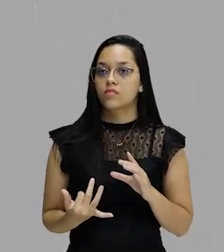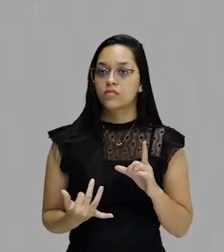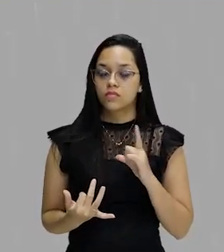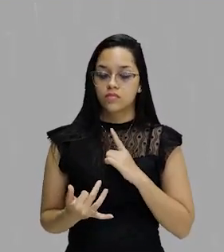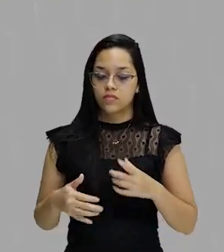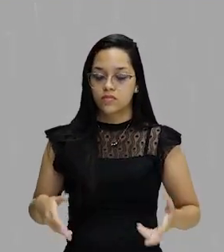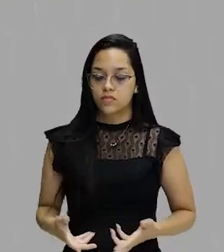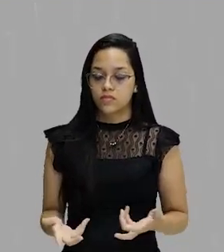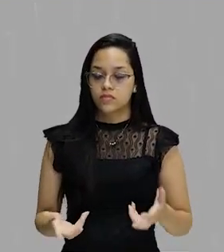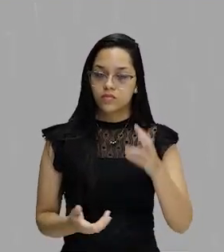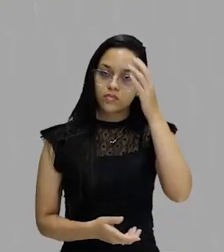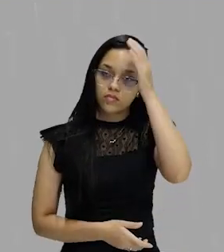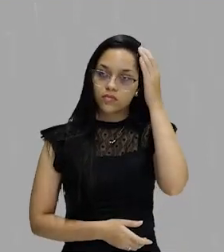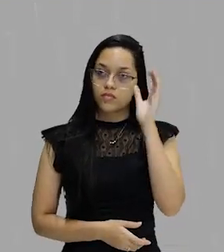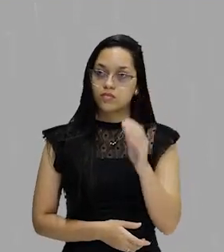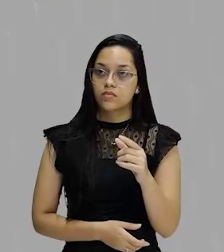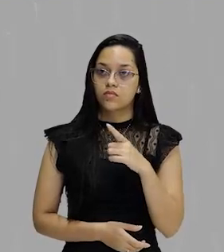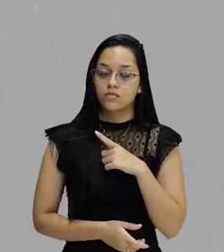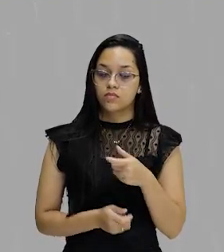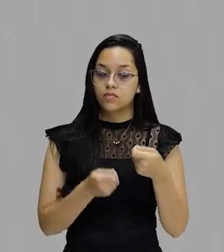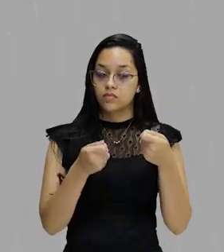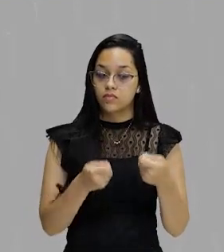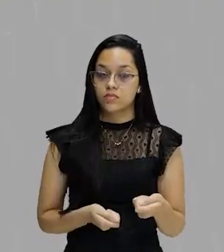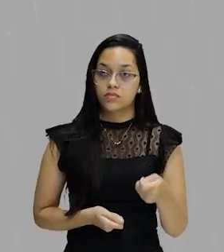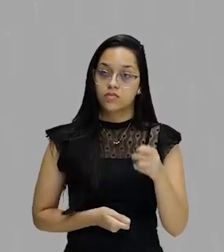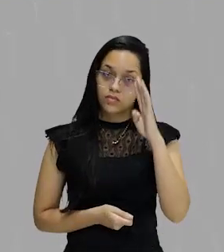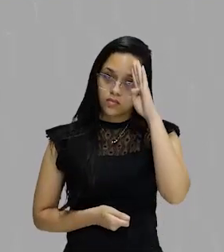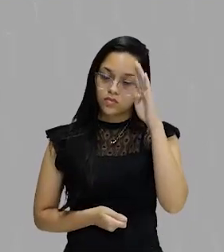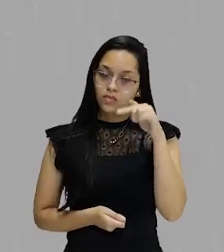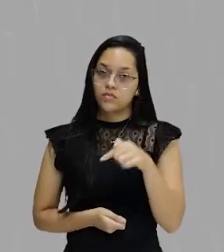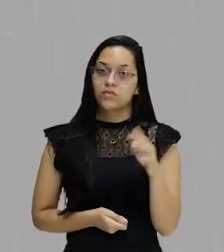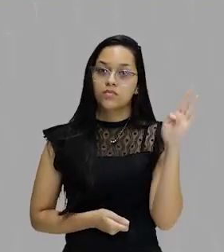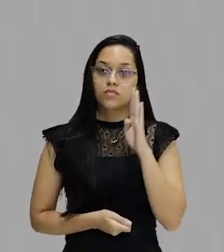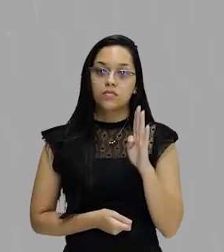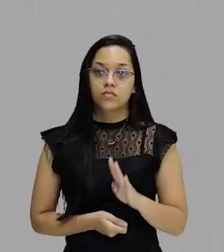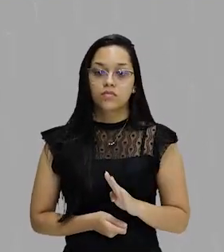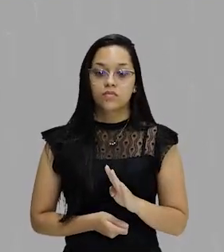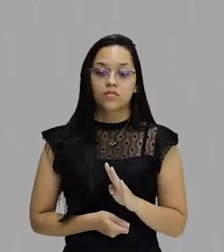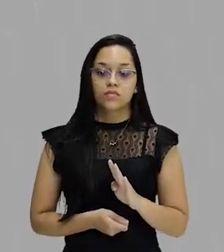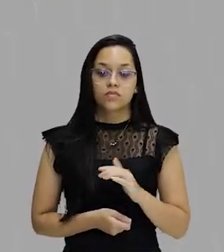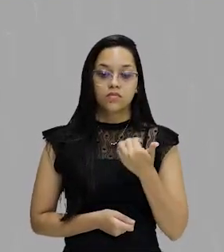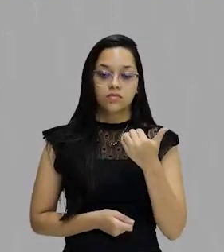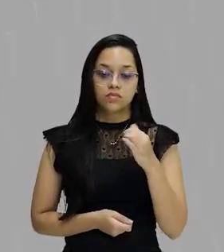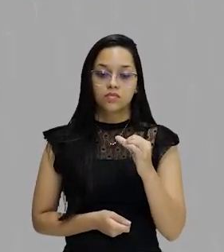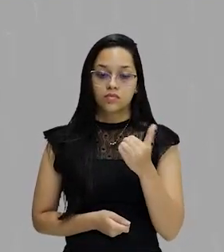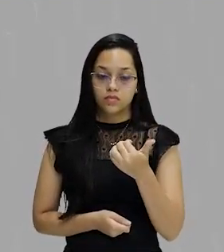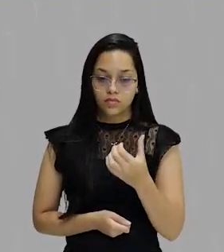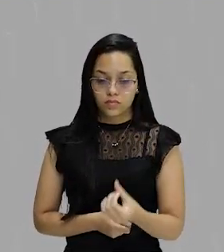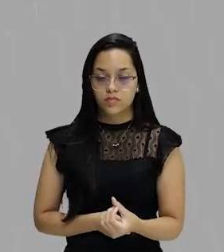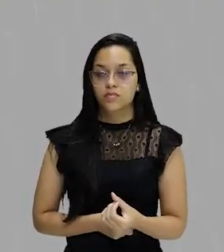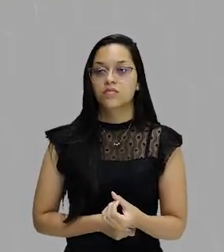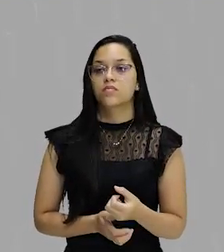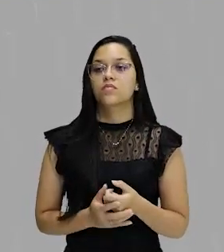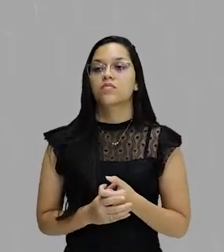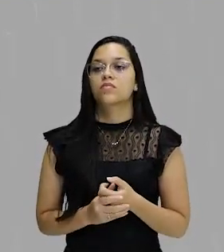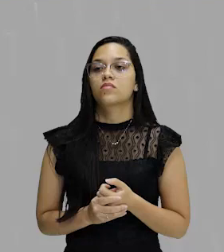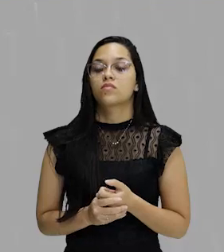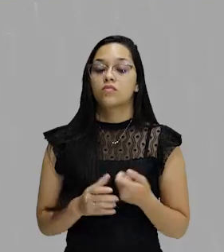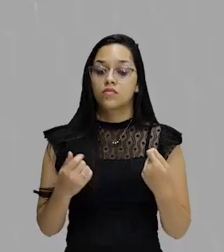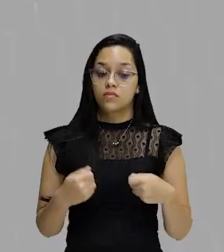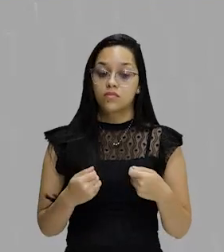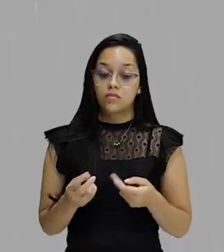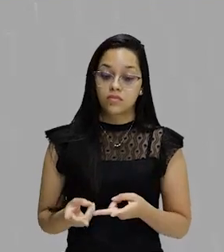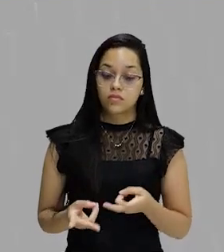dessas manifestações culturais de resistência, principalmente no Brasil, na década de 1960, é